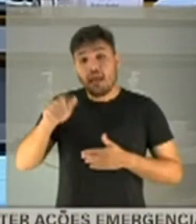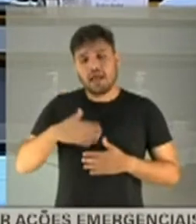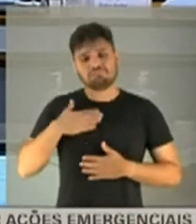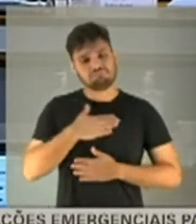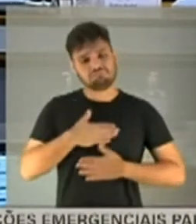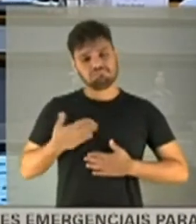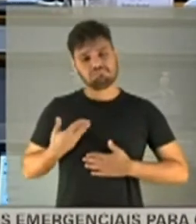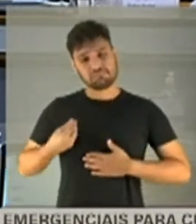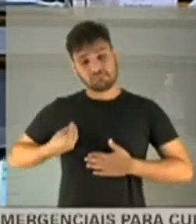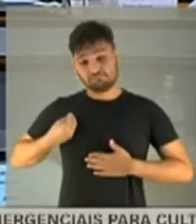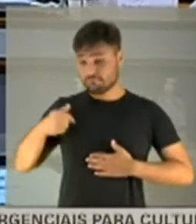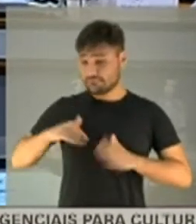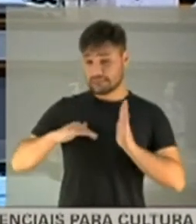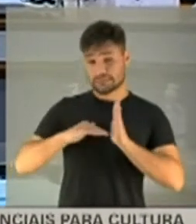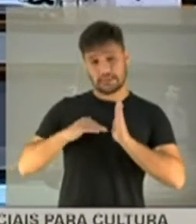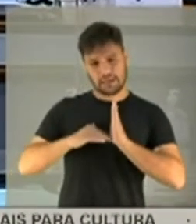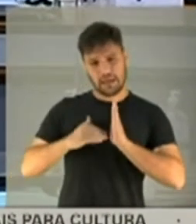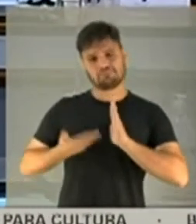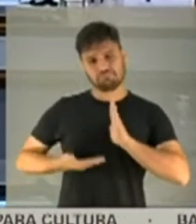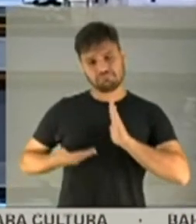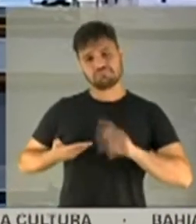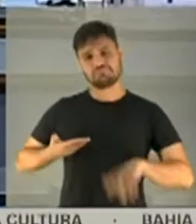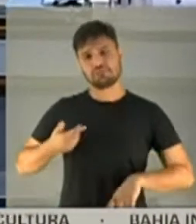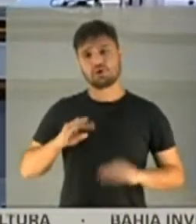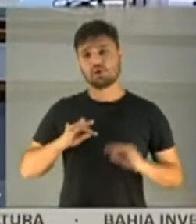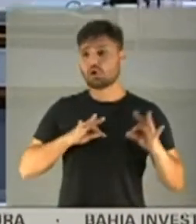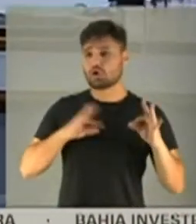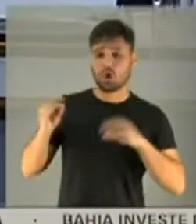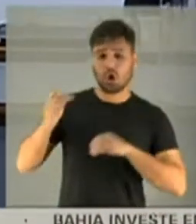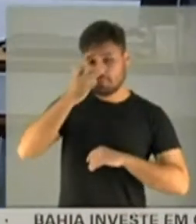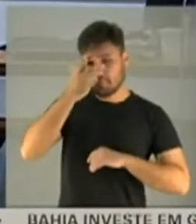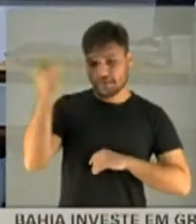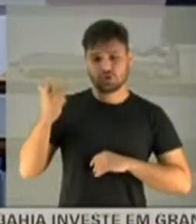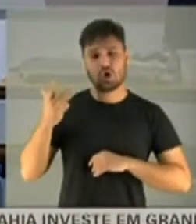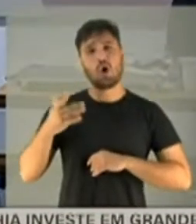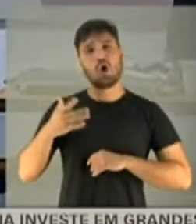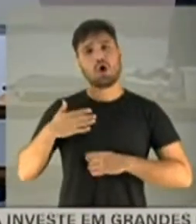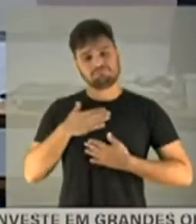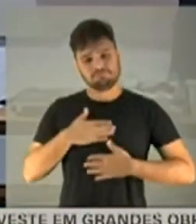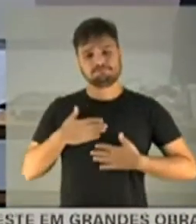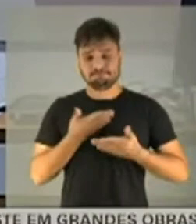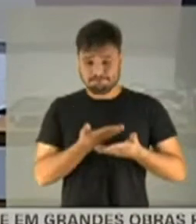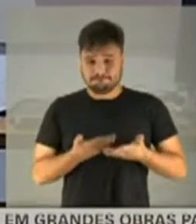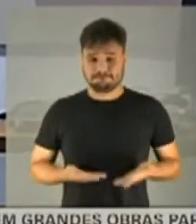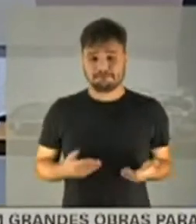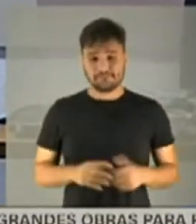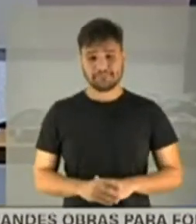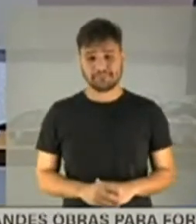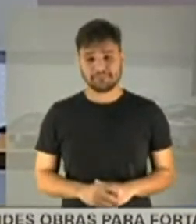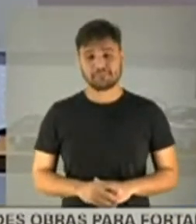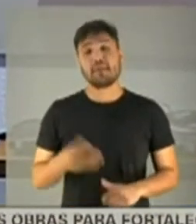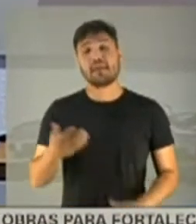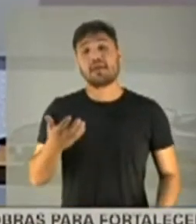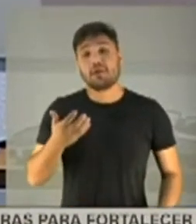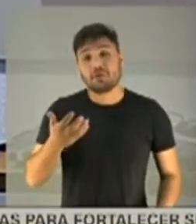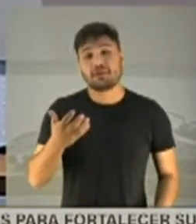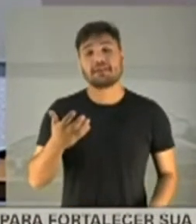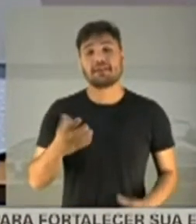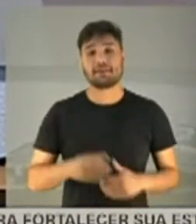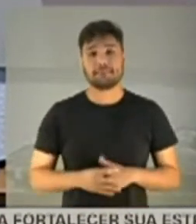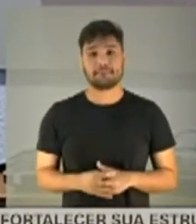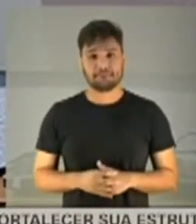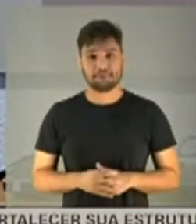nessa casa, o Senado Federal, pelo qual todos os cidadãos brasileiros têm muito apreço. Queria